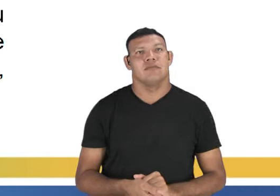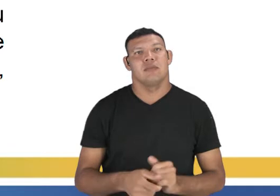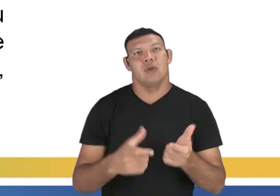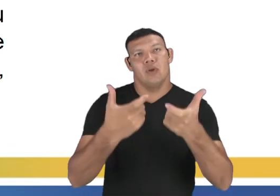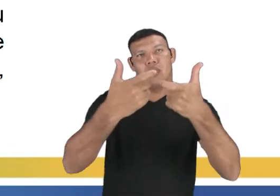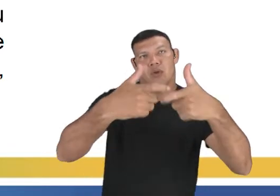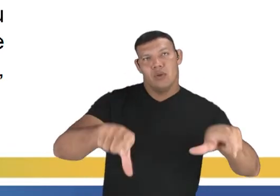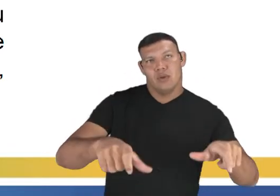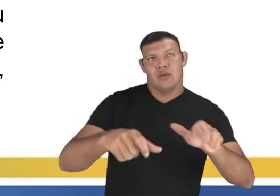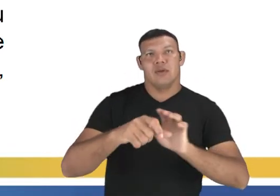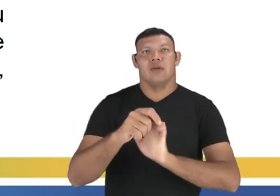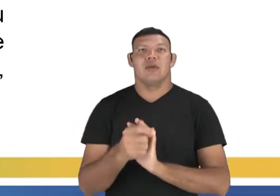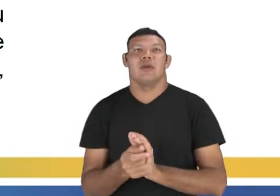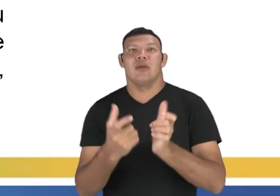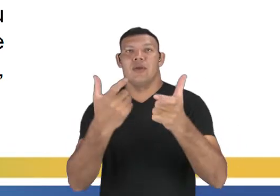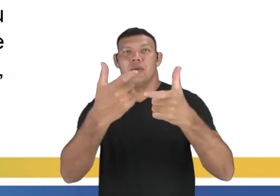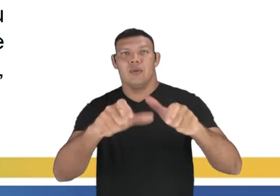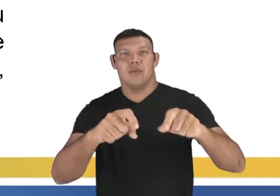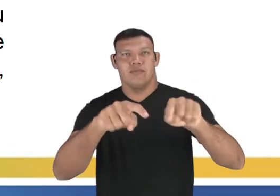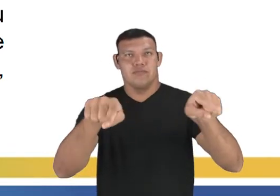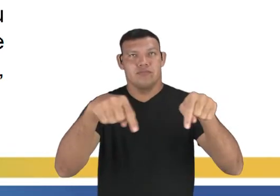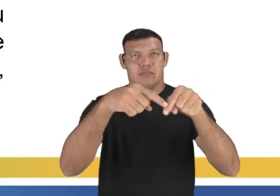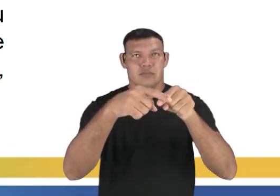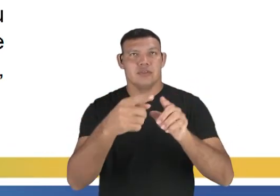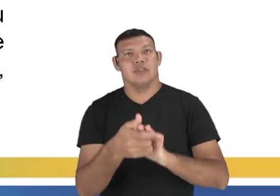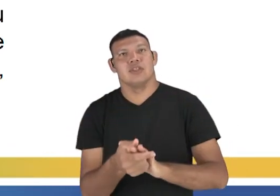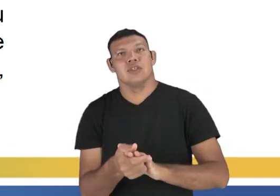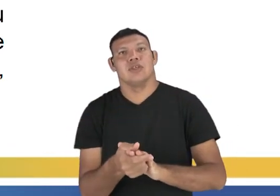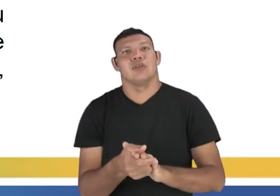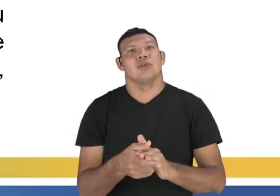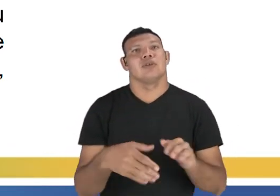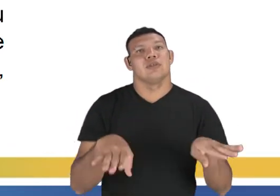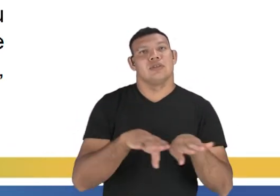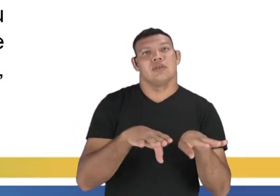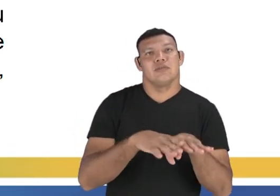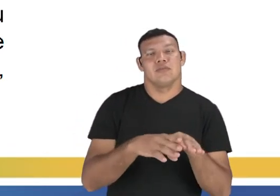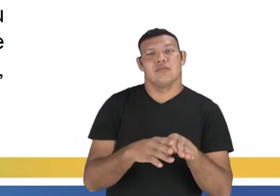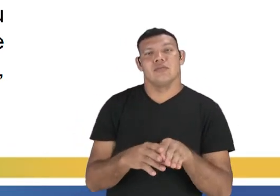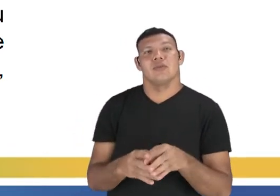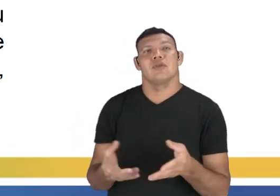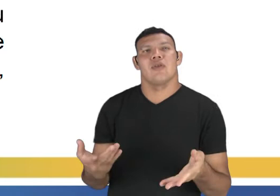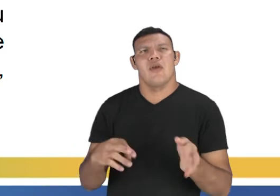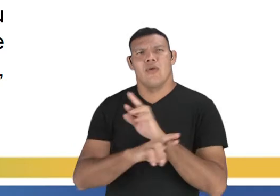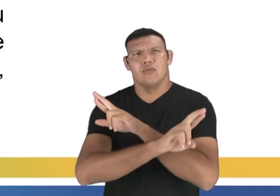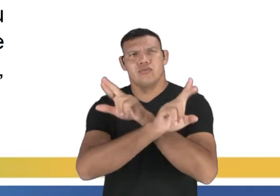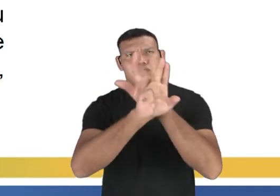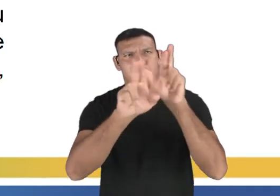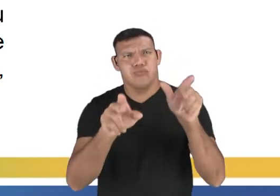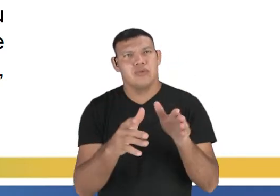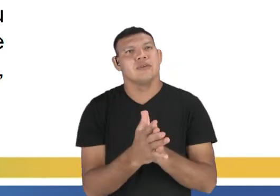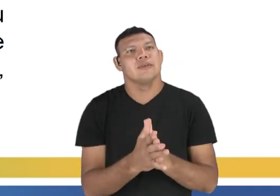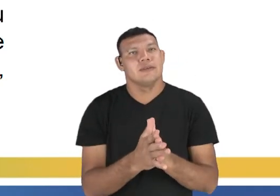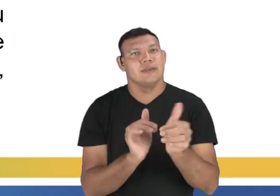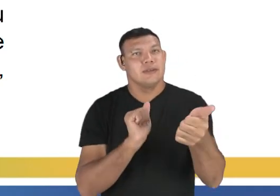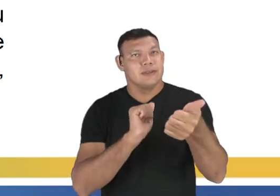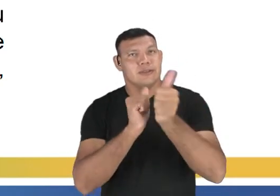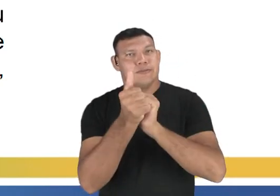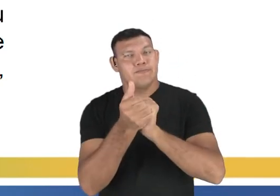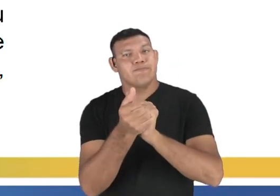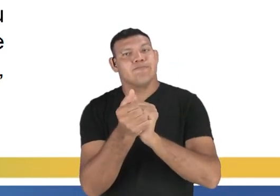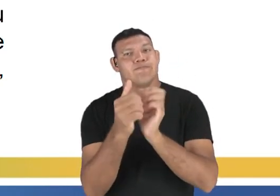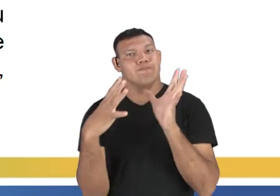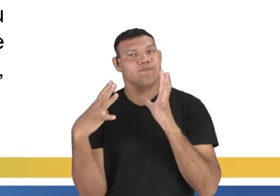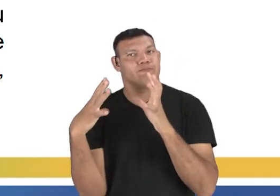futebol, futsal, handebol, basquetebol, entre outros. E temos os esportes de combate, o nome já